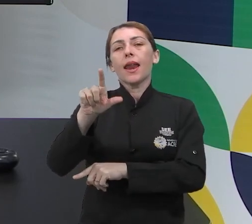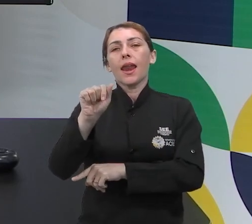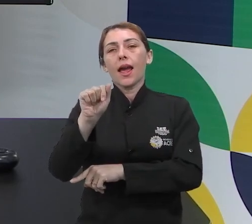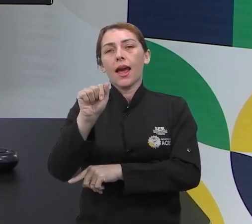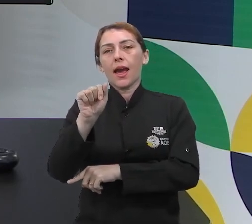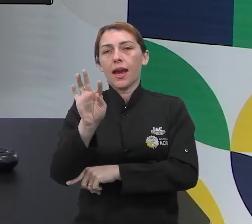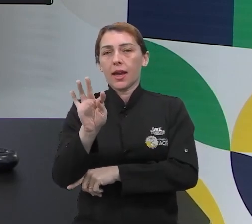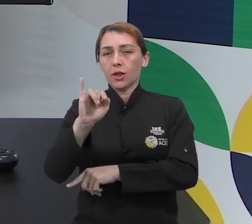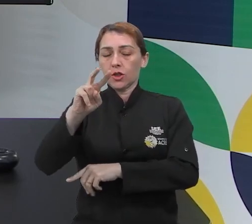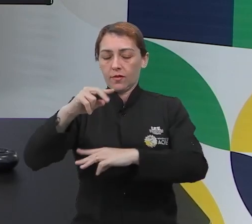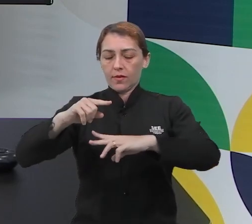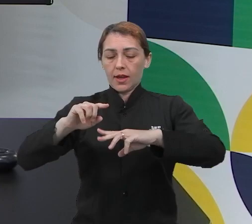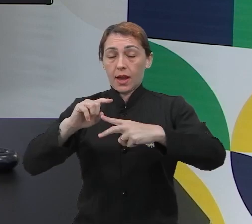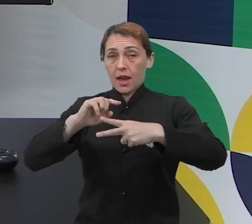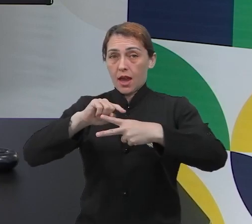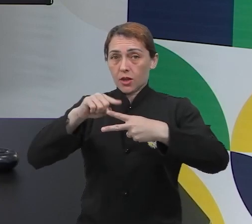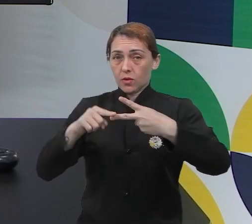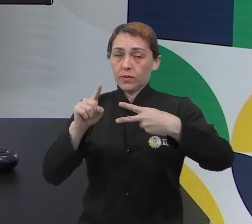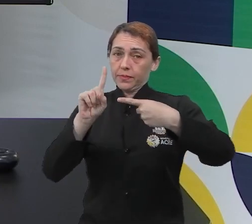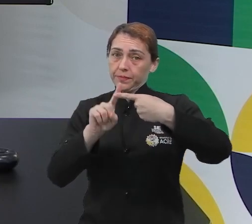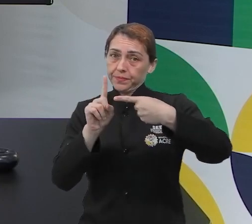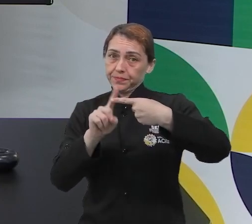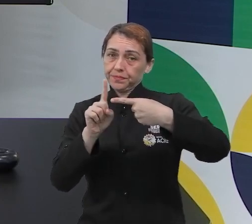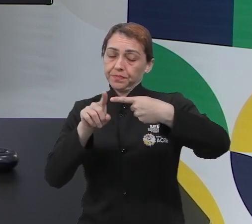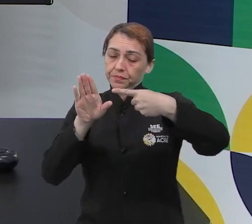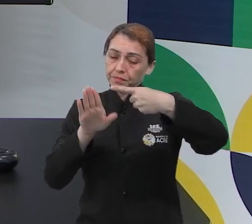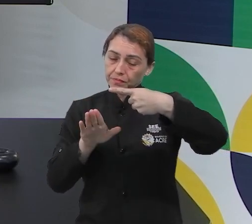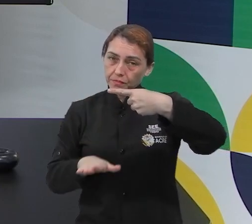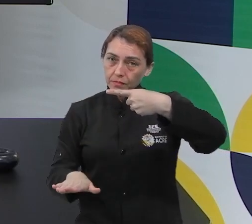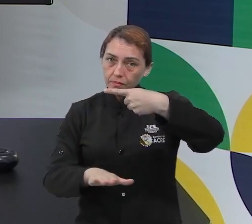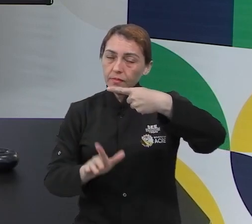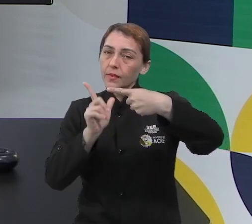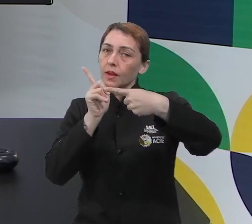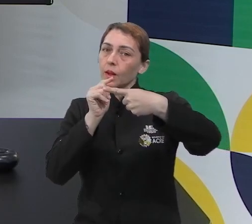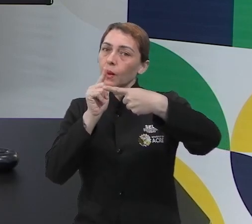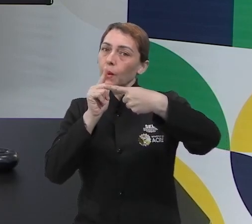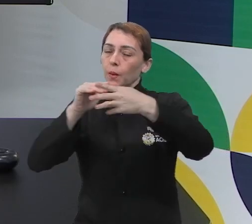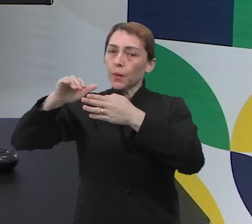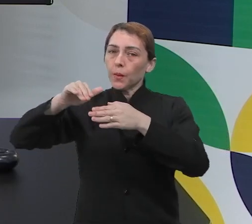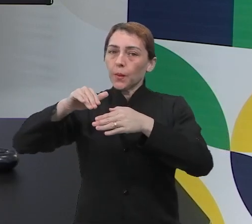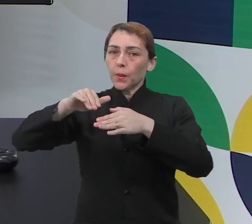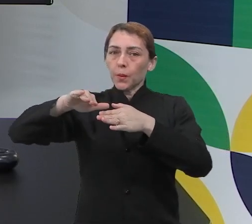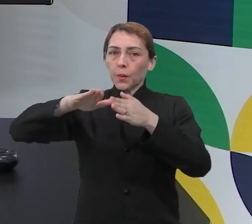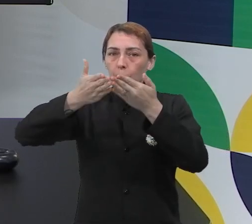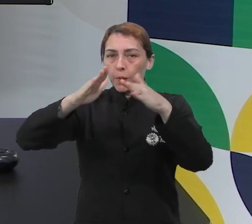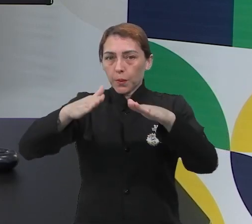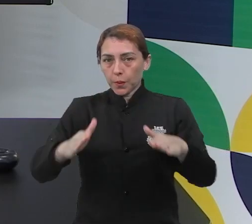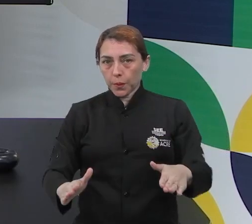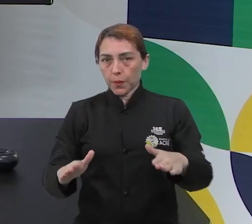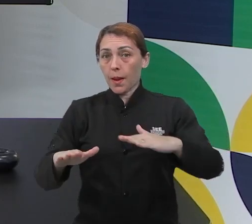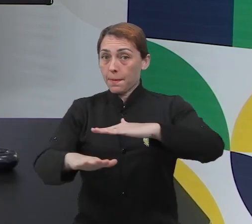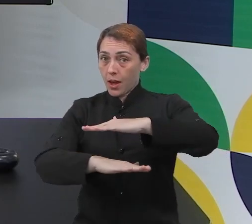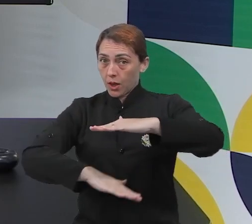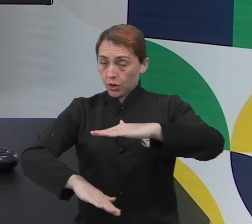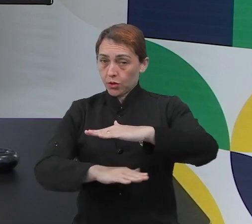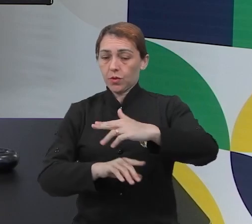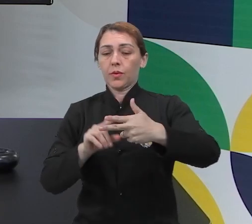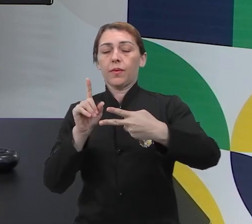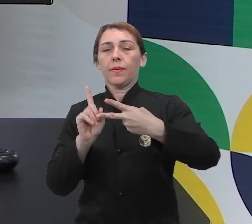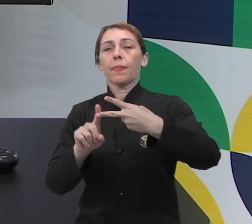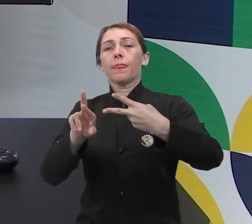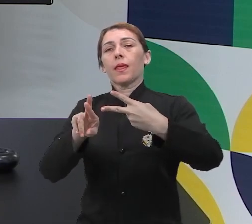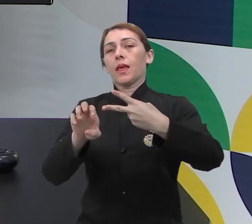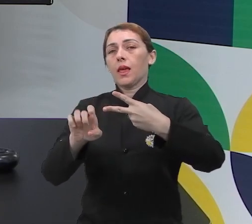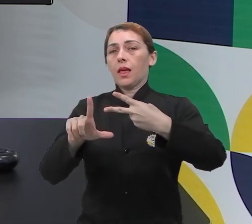depressão absoluta é aquela que está abaixo do nível do mar, tá? Localiza-se abaixo do nível do mar. E a